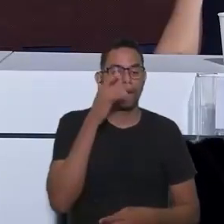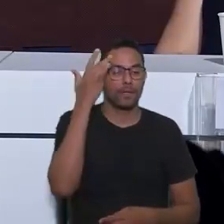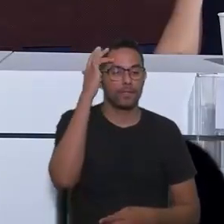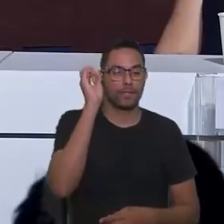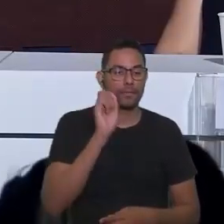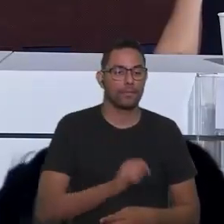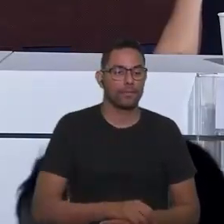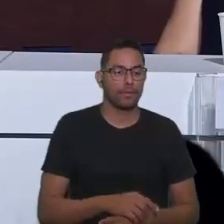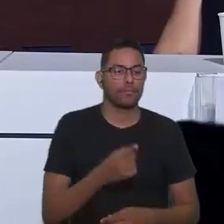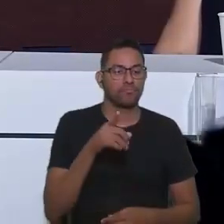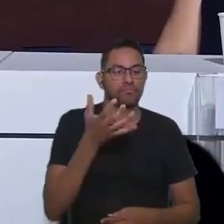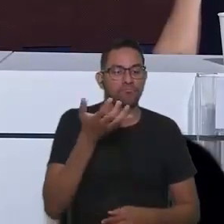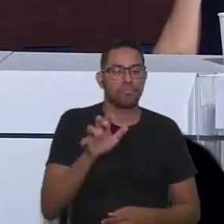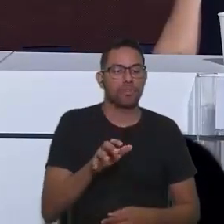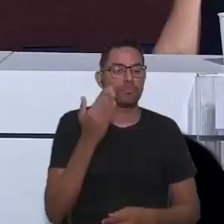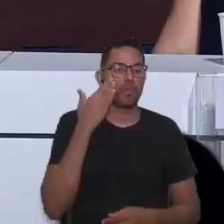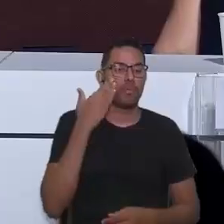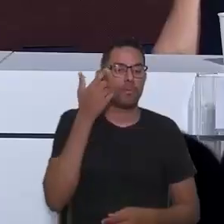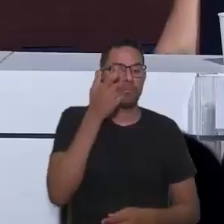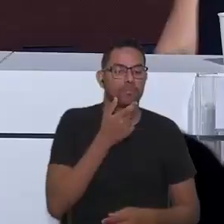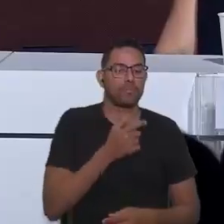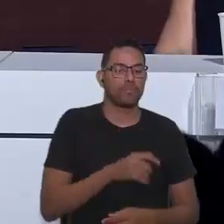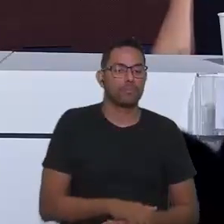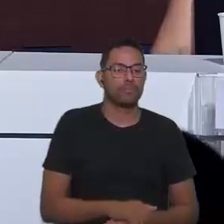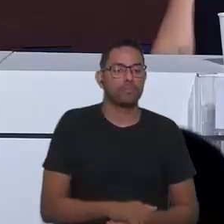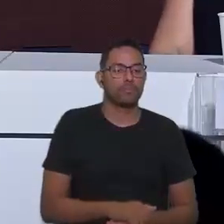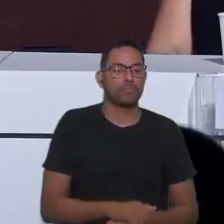achei que você não quereria saber de mim,